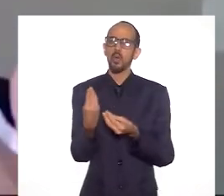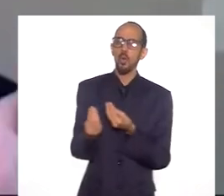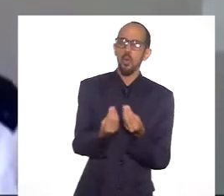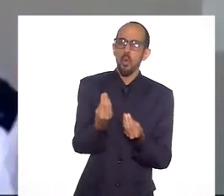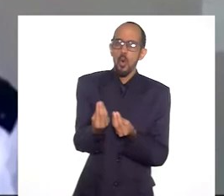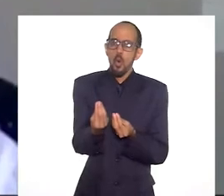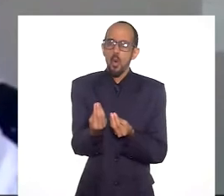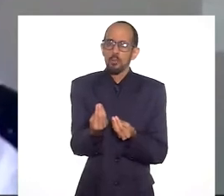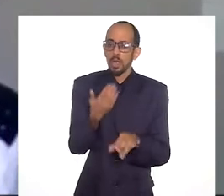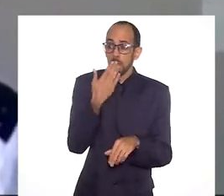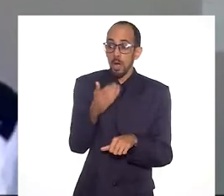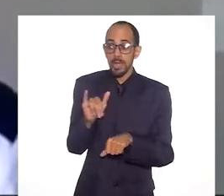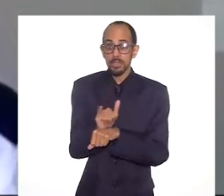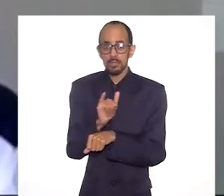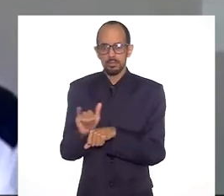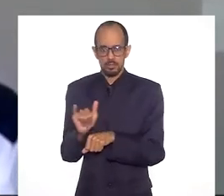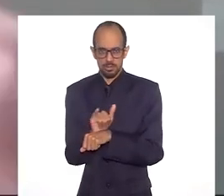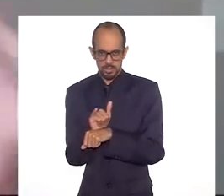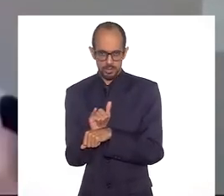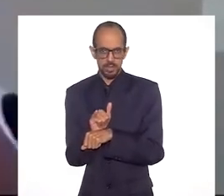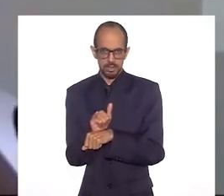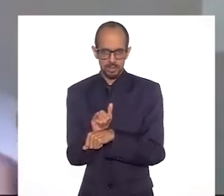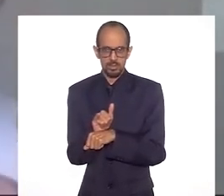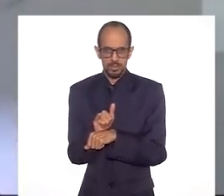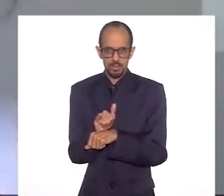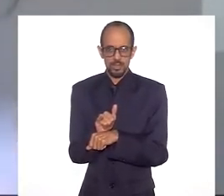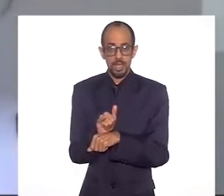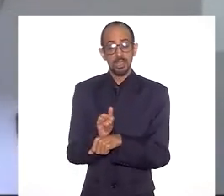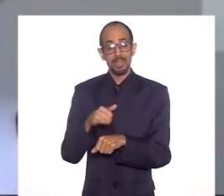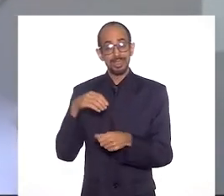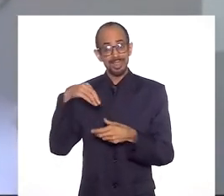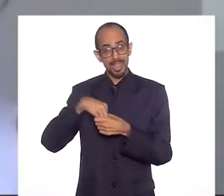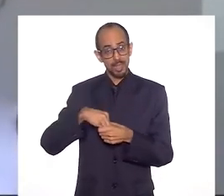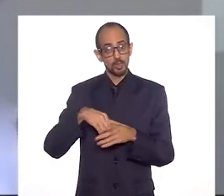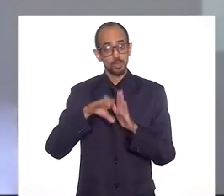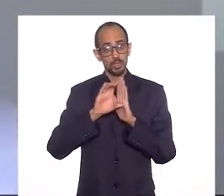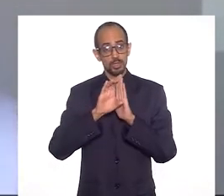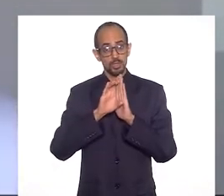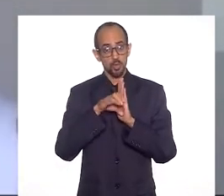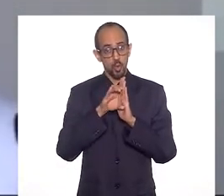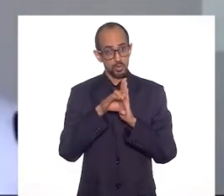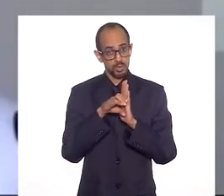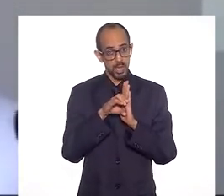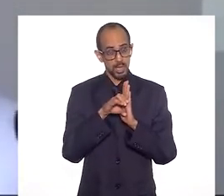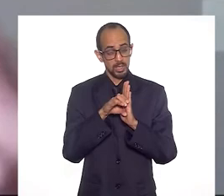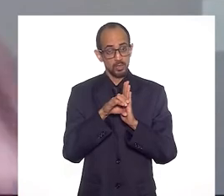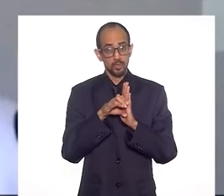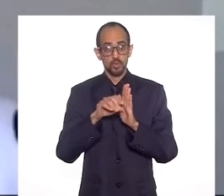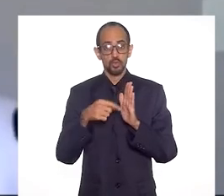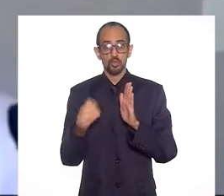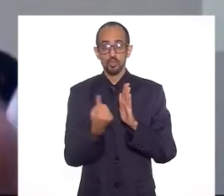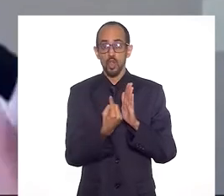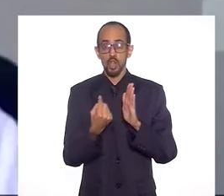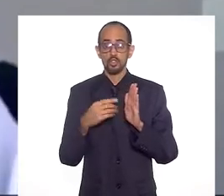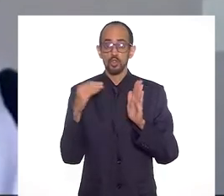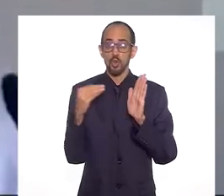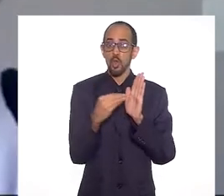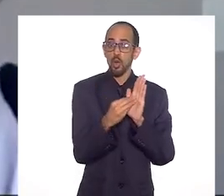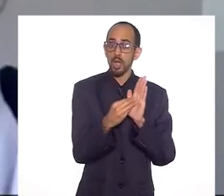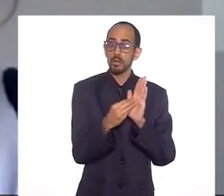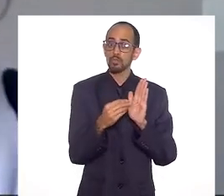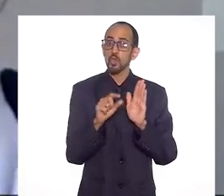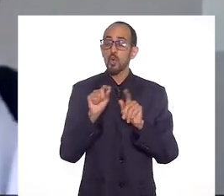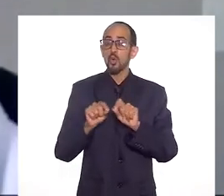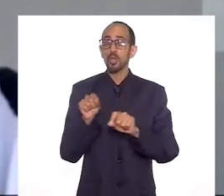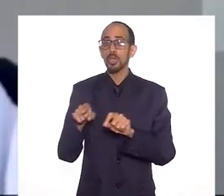e o que tem de instrumento para eles. E aí, nessas definições, em cada um desses níveis, a gente já coloca o que você